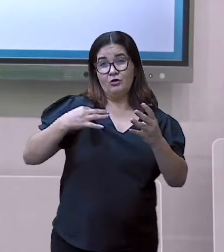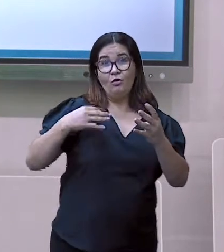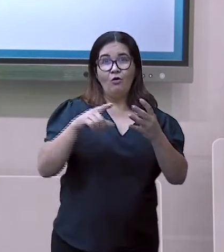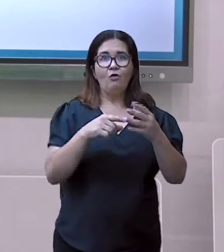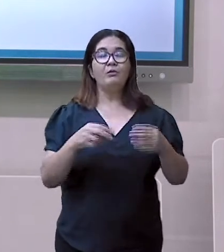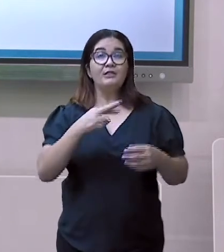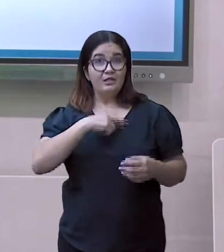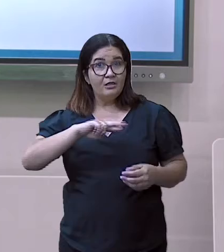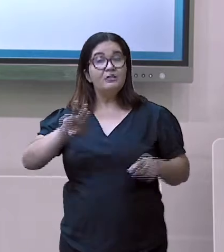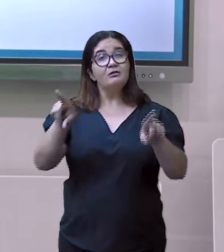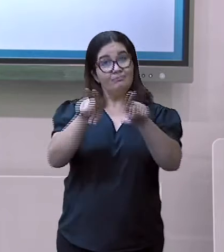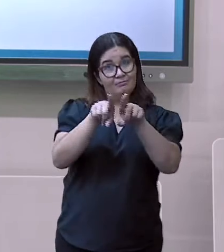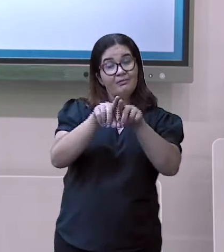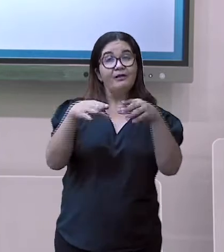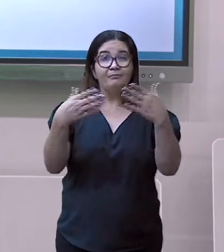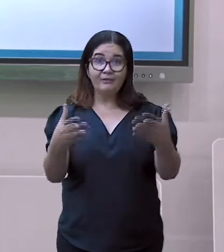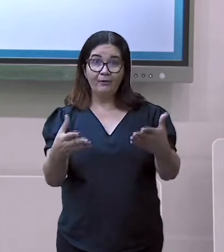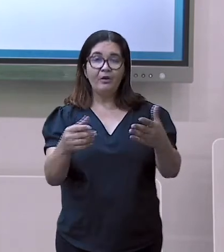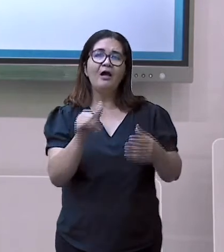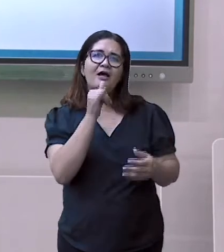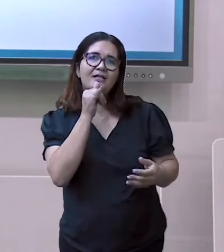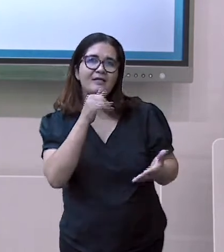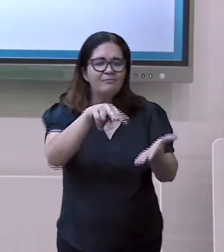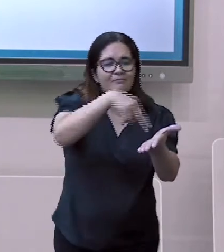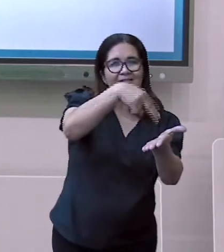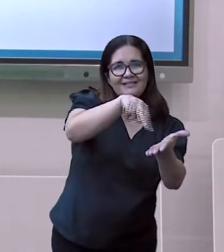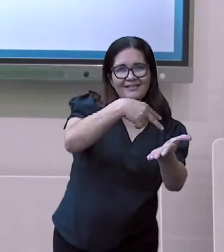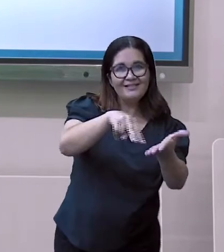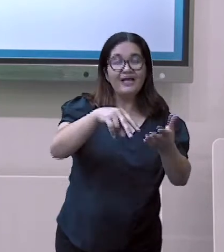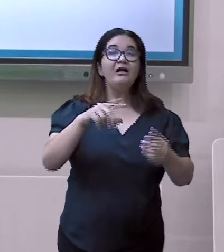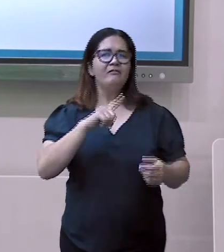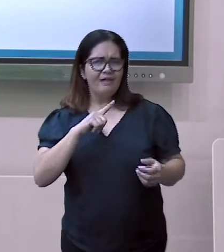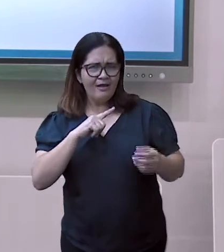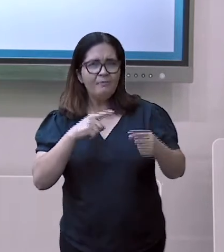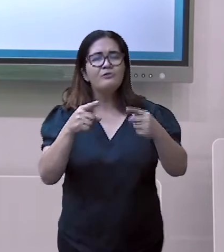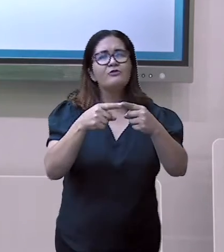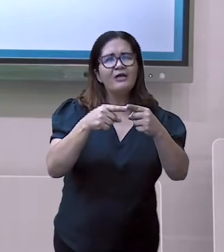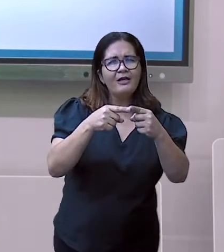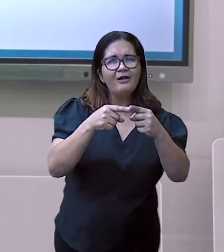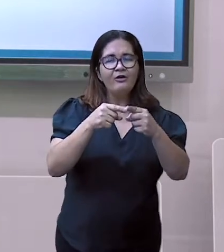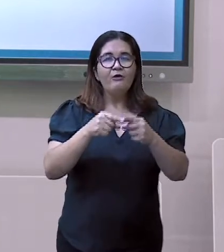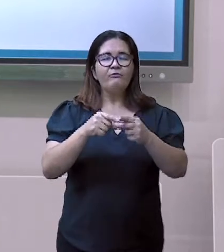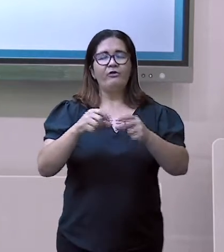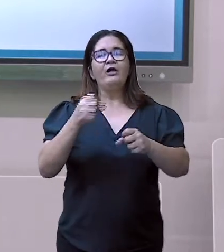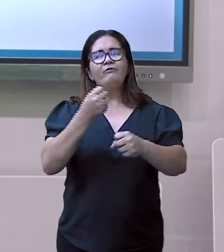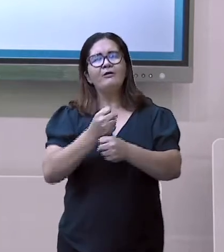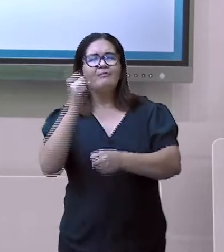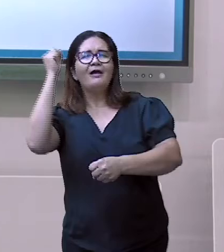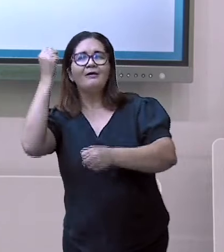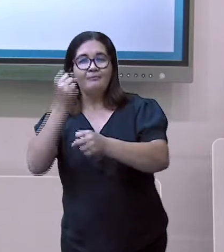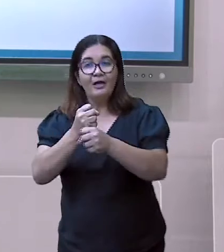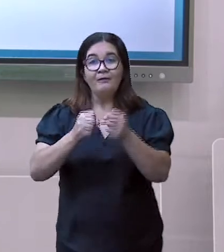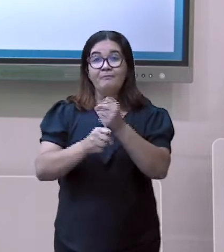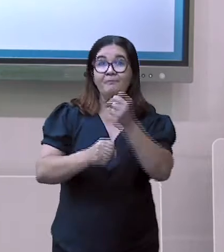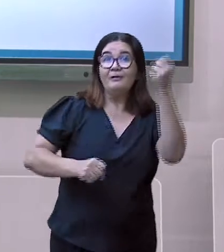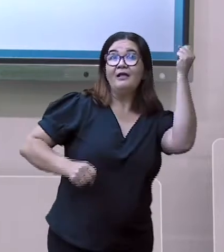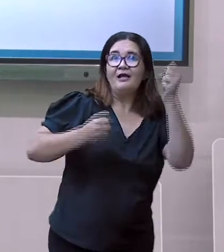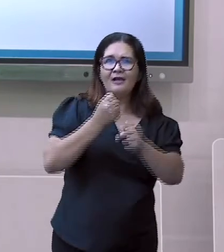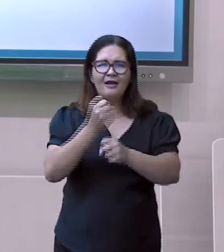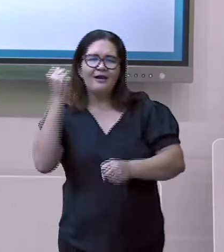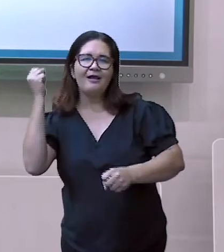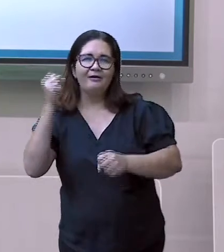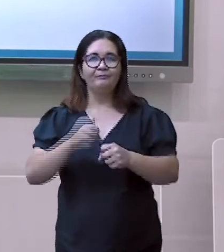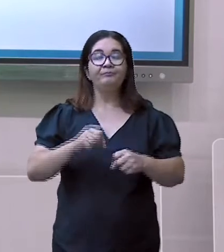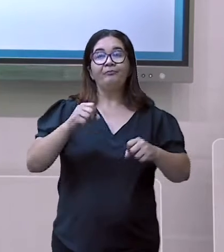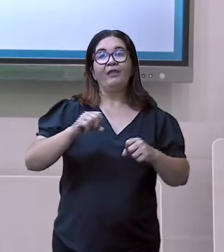e religiões. Exemplo das danças, nós temos frevo, samba de